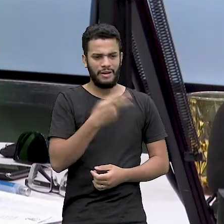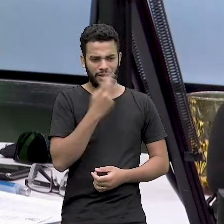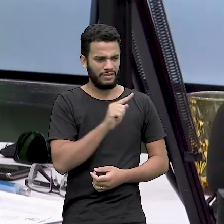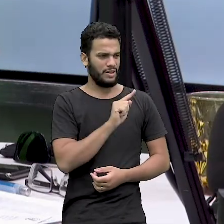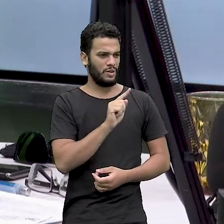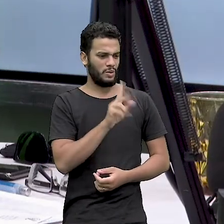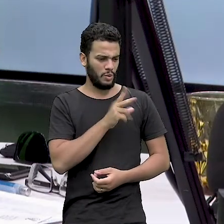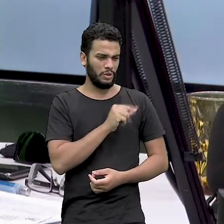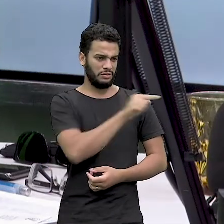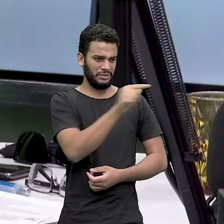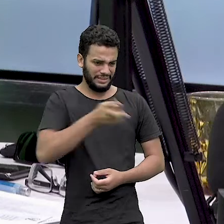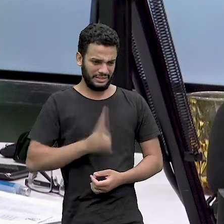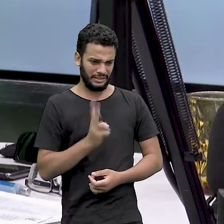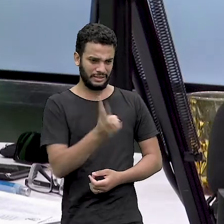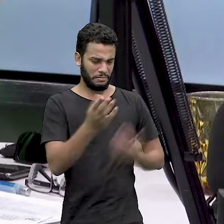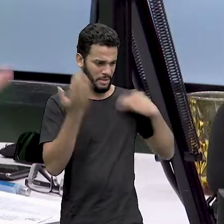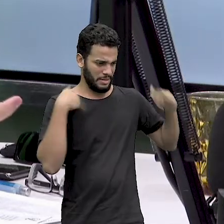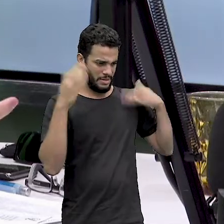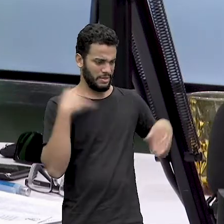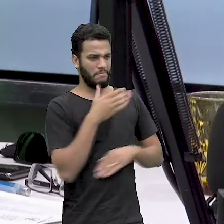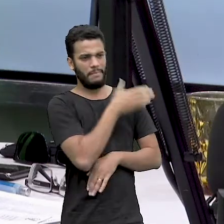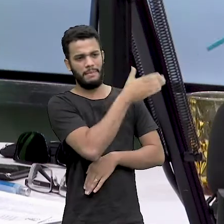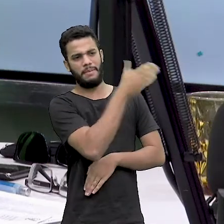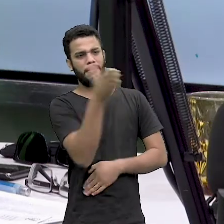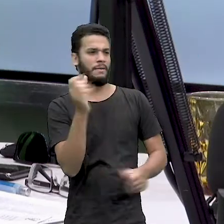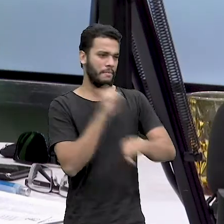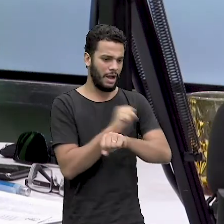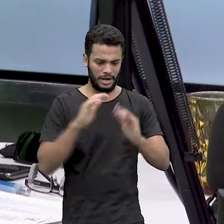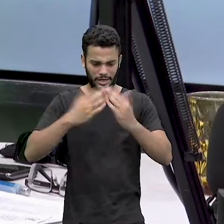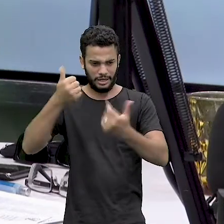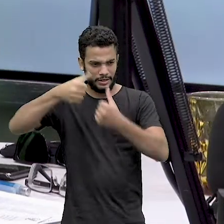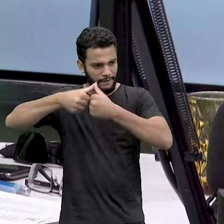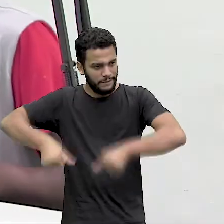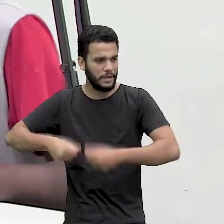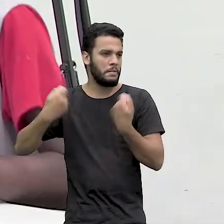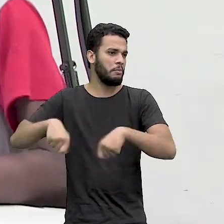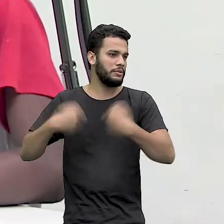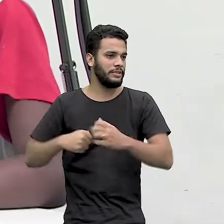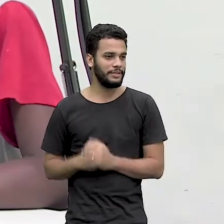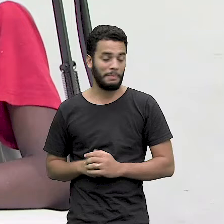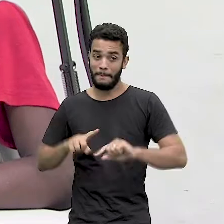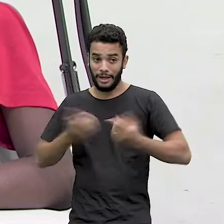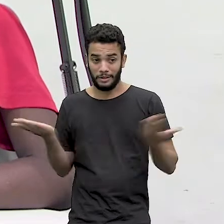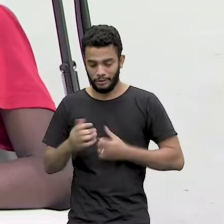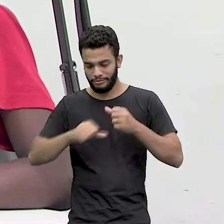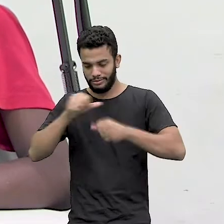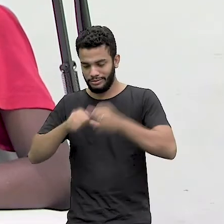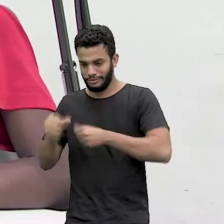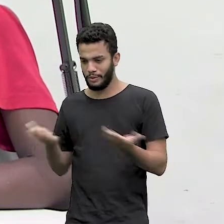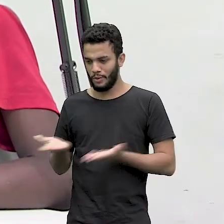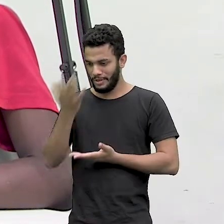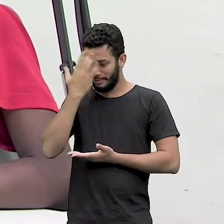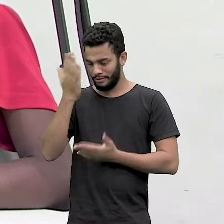o contato humano, está valorizando o contato virtual. É esse processo de desumanização que está acontecendo. Como que é na sua casa, Rian? Minha Primeiro, casa? o que